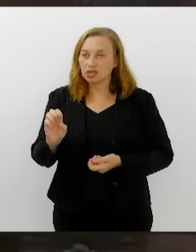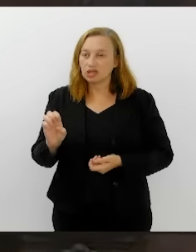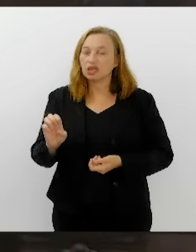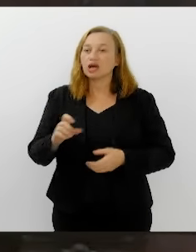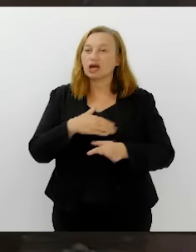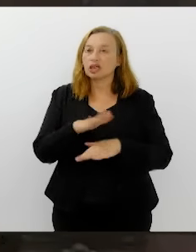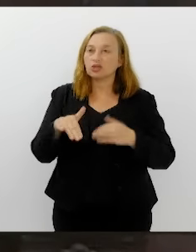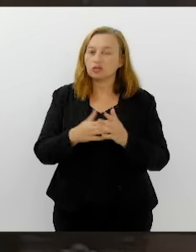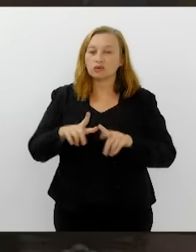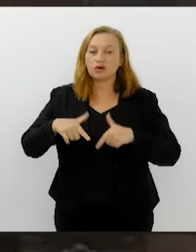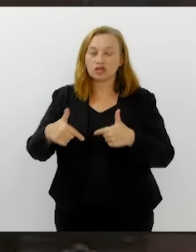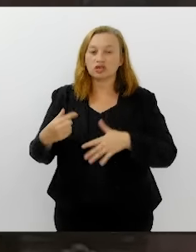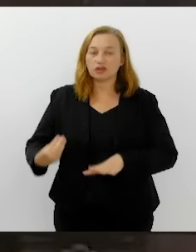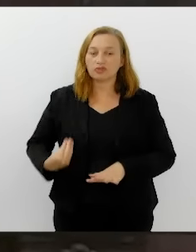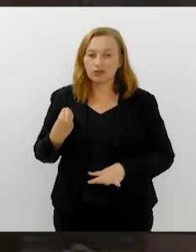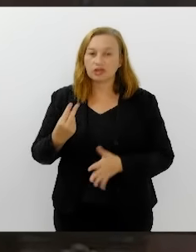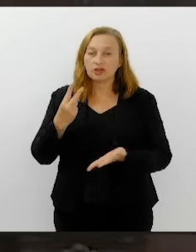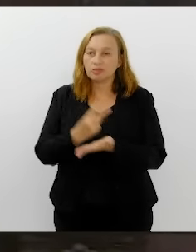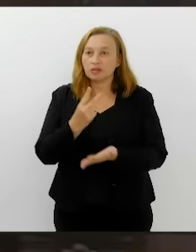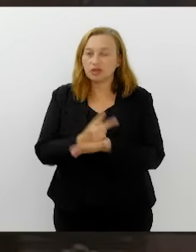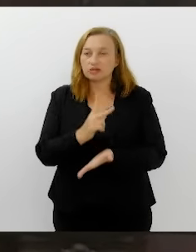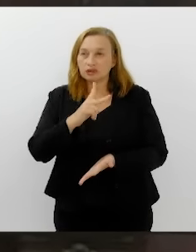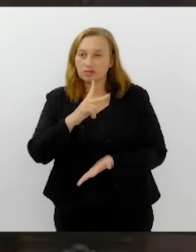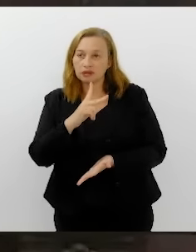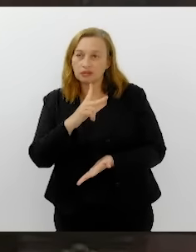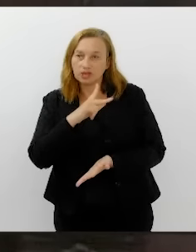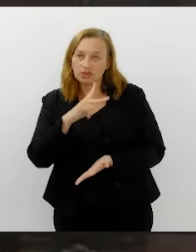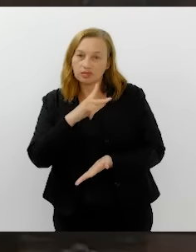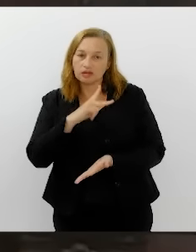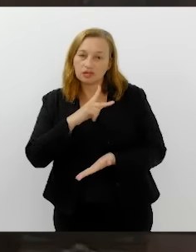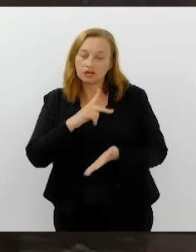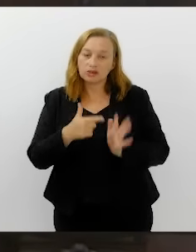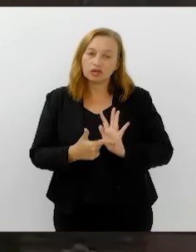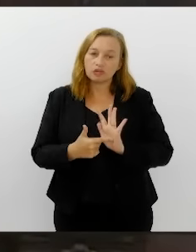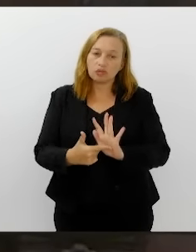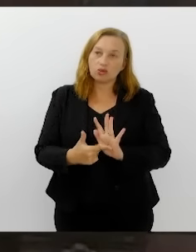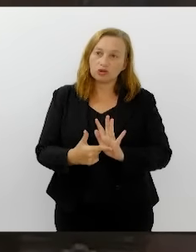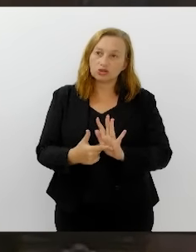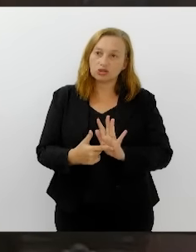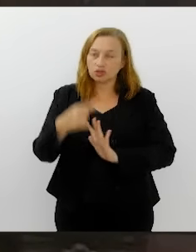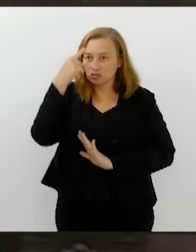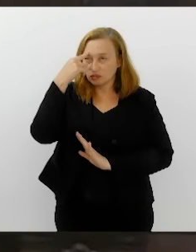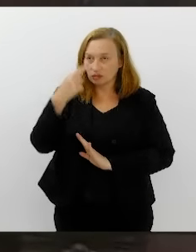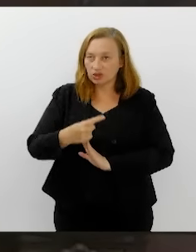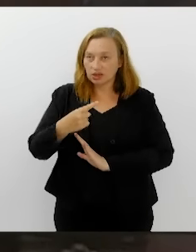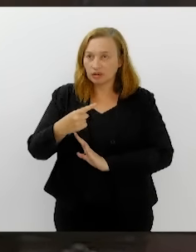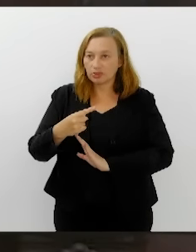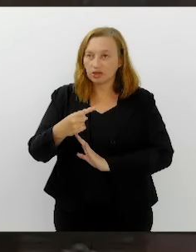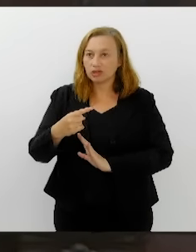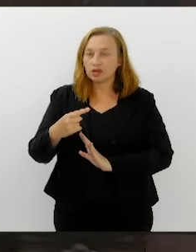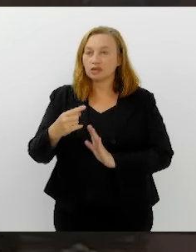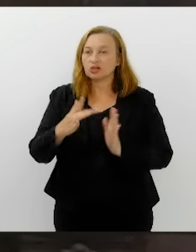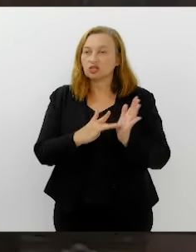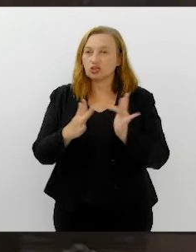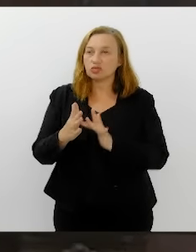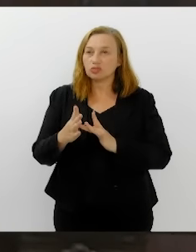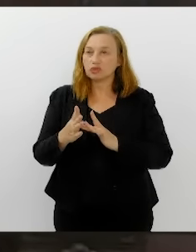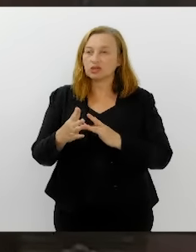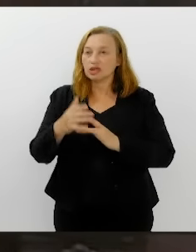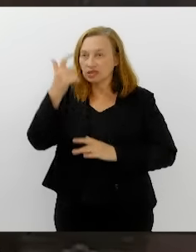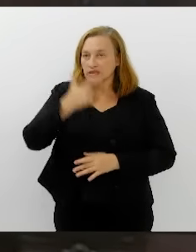que estando na intimidade, o que está expresso no sublime mandamento de Jesus Cristo: sede perfeitos como o